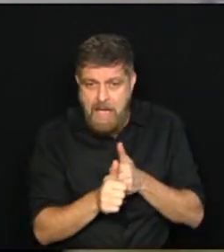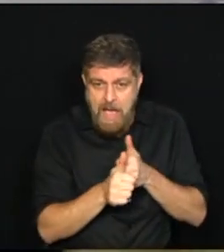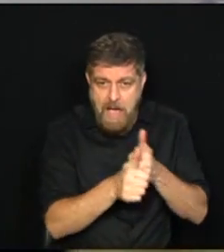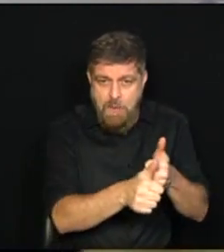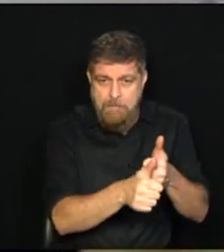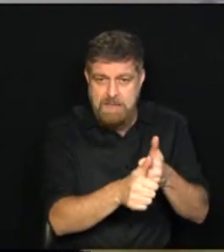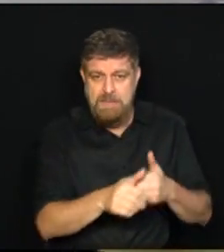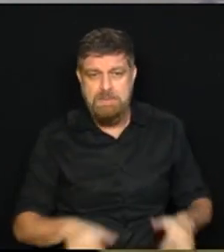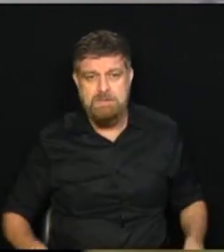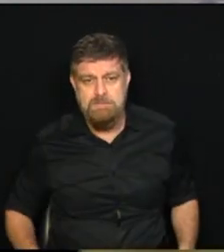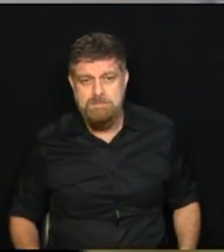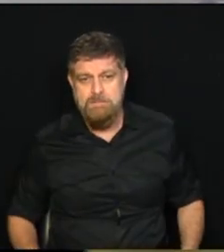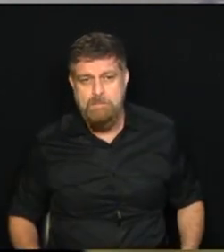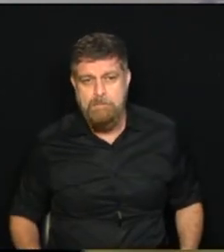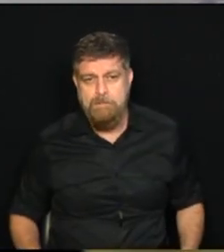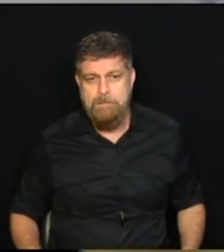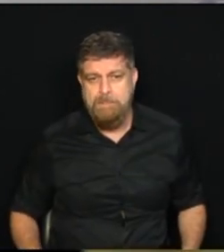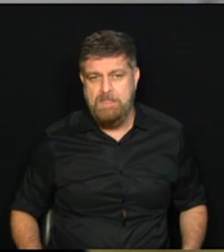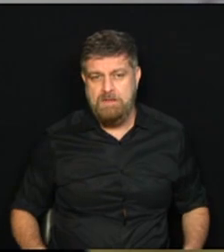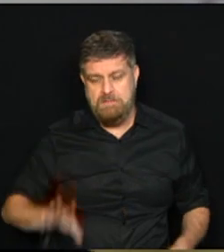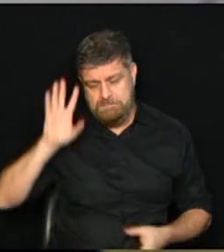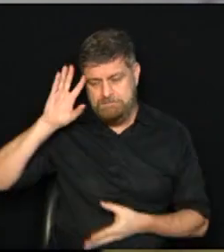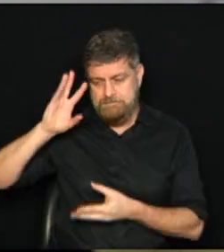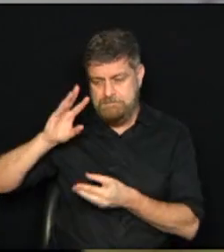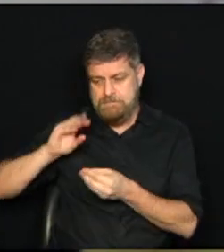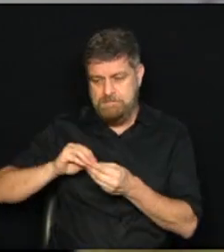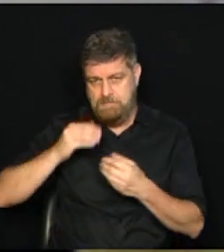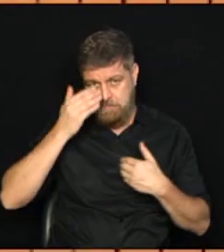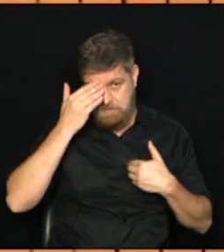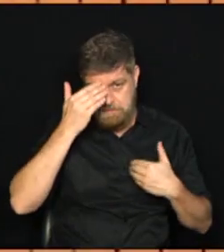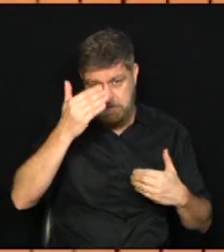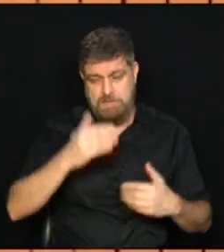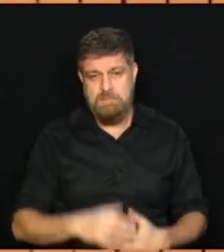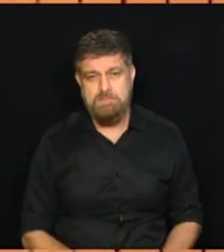área. São essas minhas considerações, senhor presidente, muito obrigado.